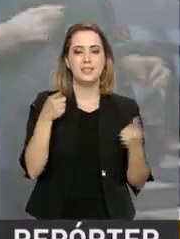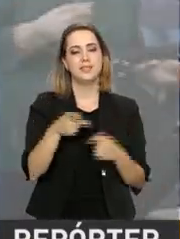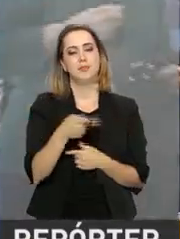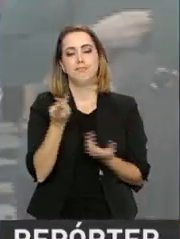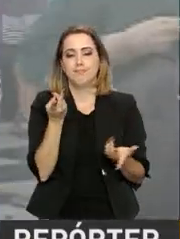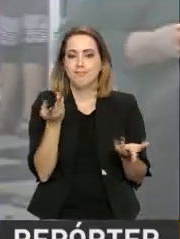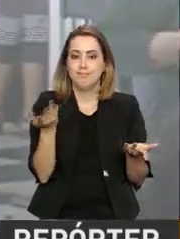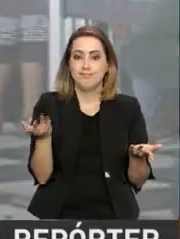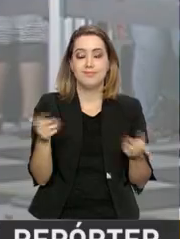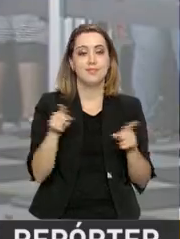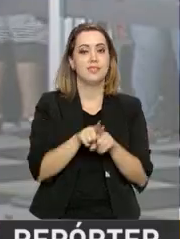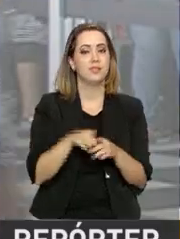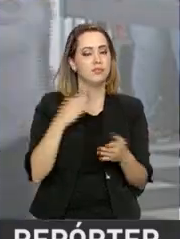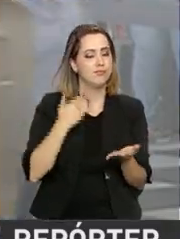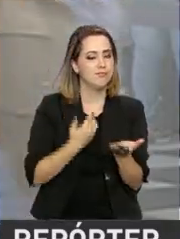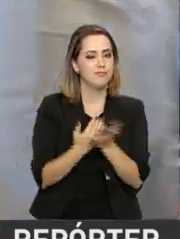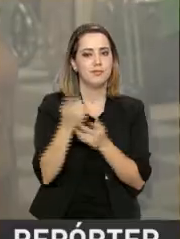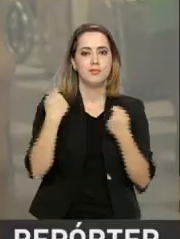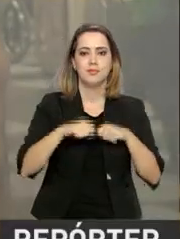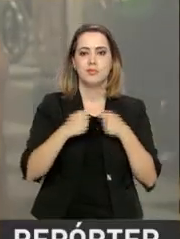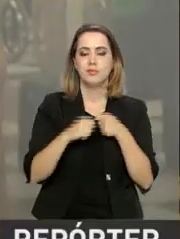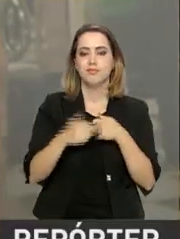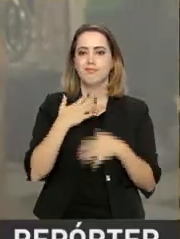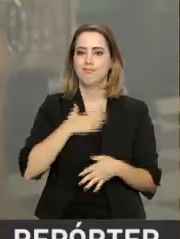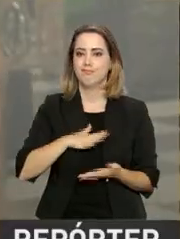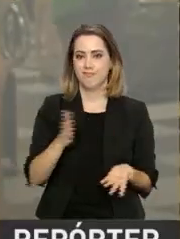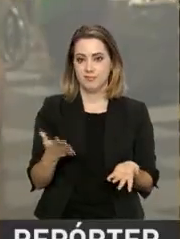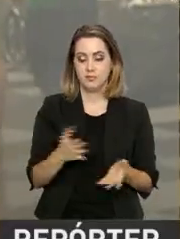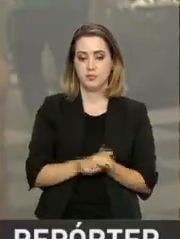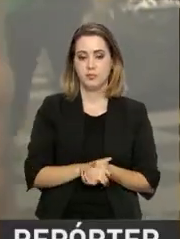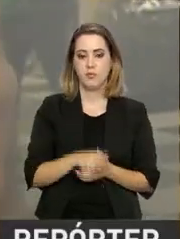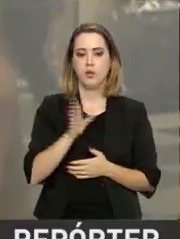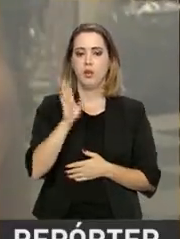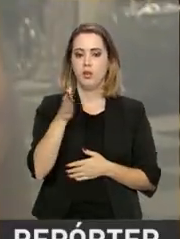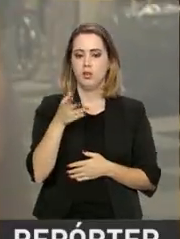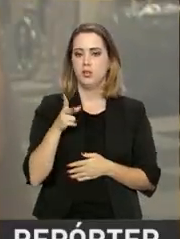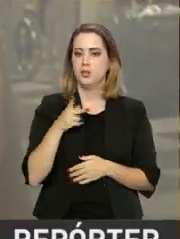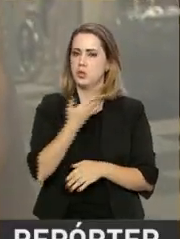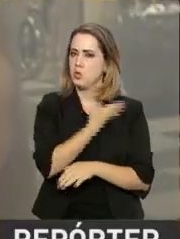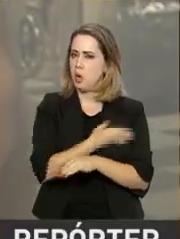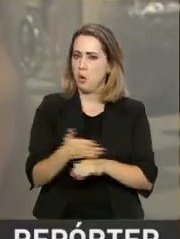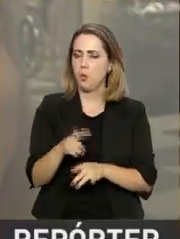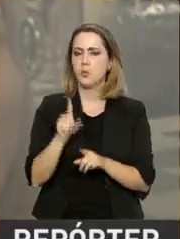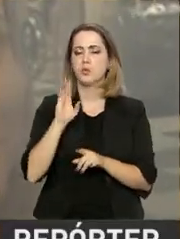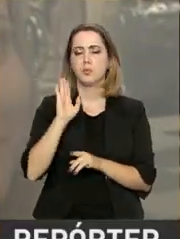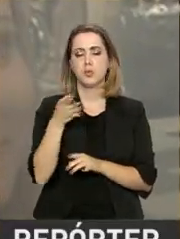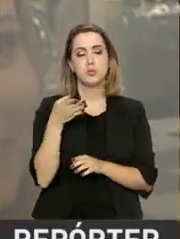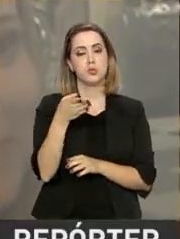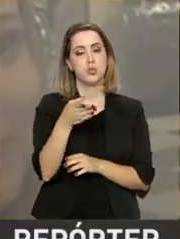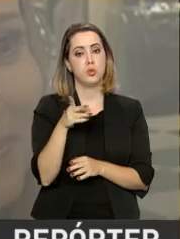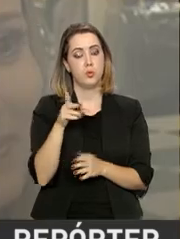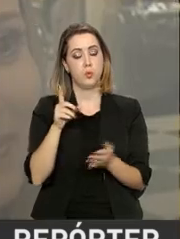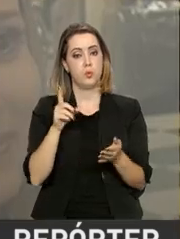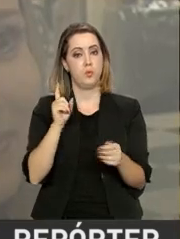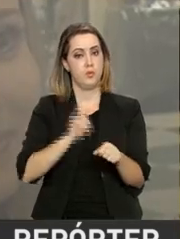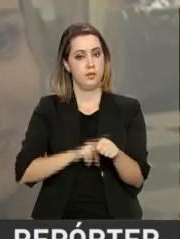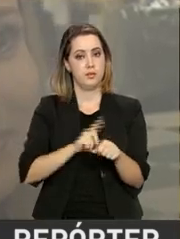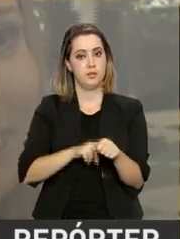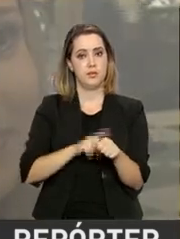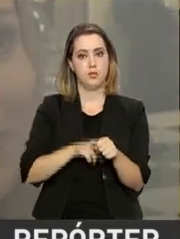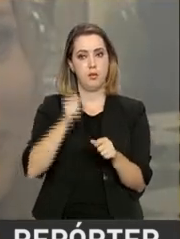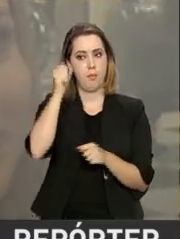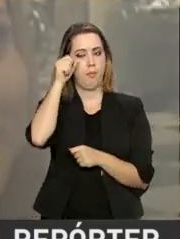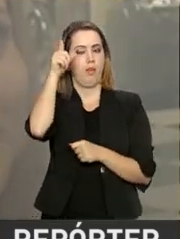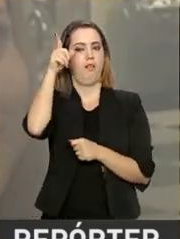adianta o jeito é se adaptar já acostumei já com esse horário né e acostumei acordar cedo e não tem